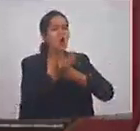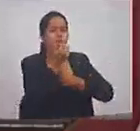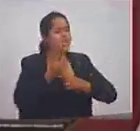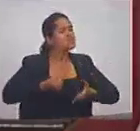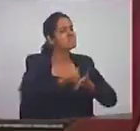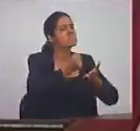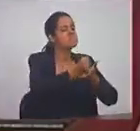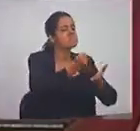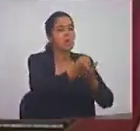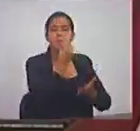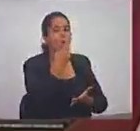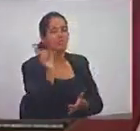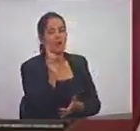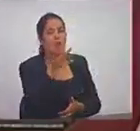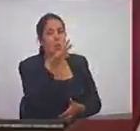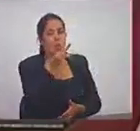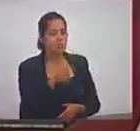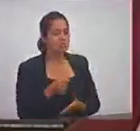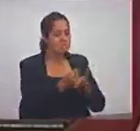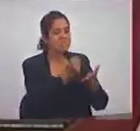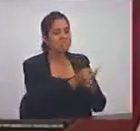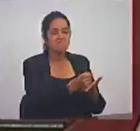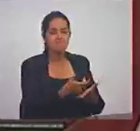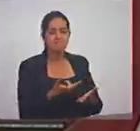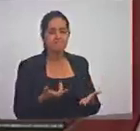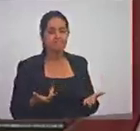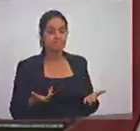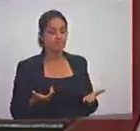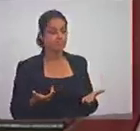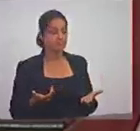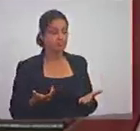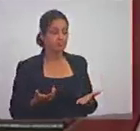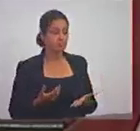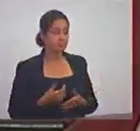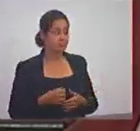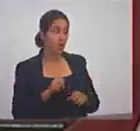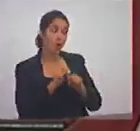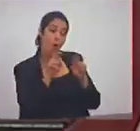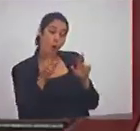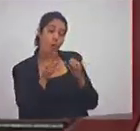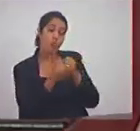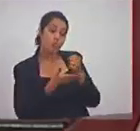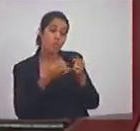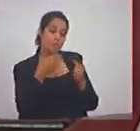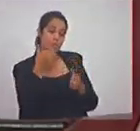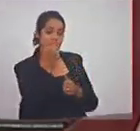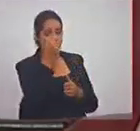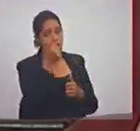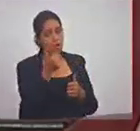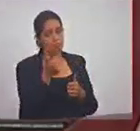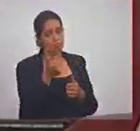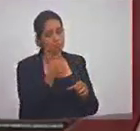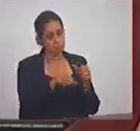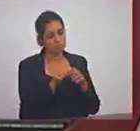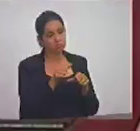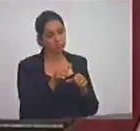boa. Quero que tenha coragem de fazer isso. Ou modificar essa cesta para que ela seja bem melhor. Tomara que seja